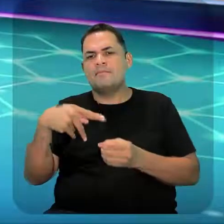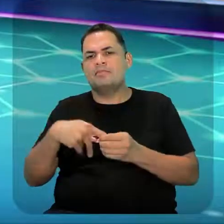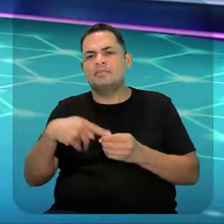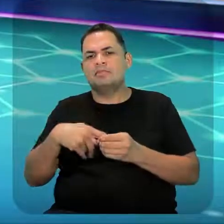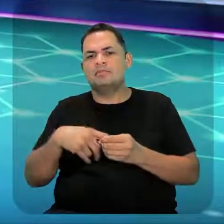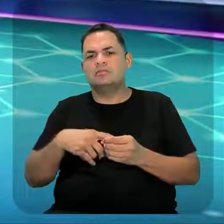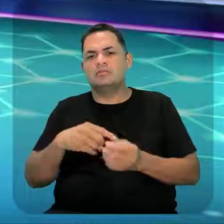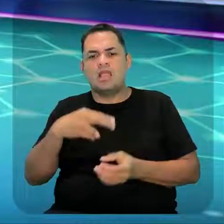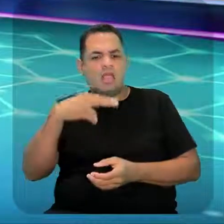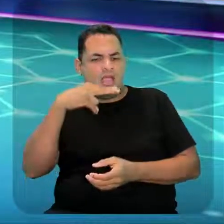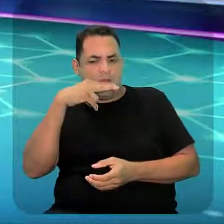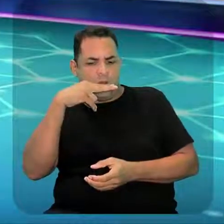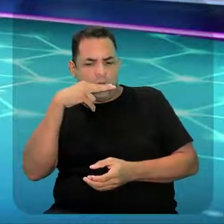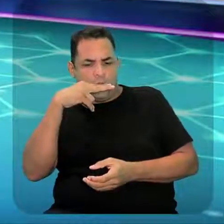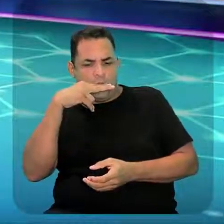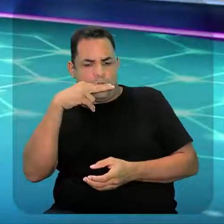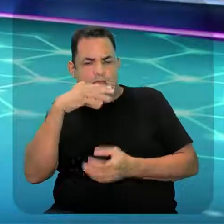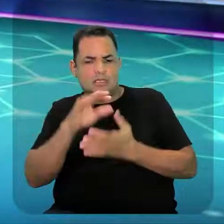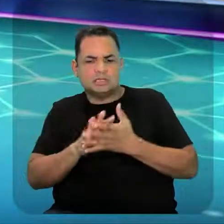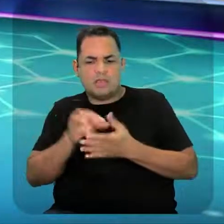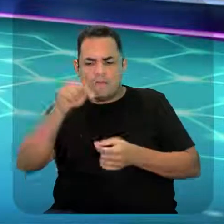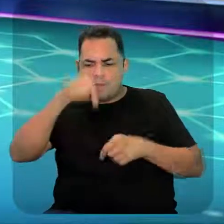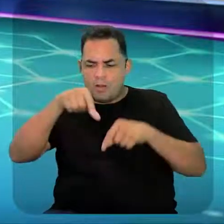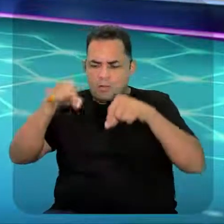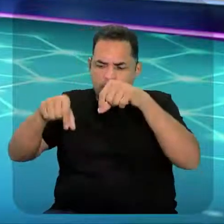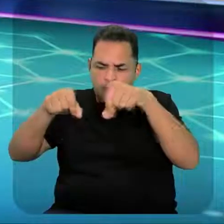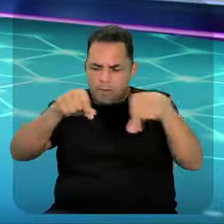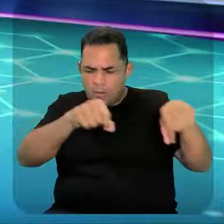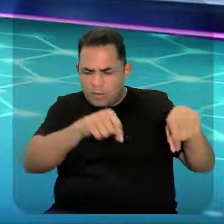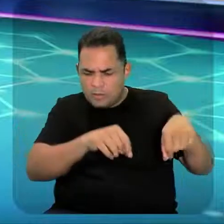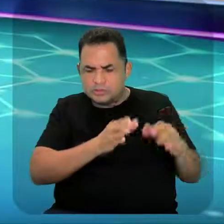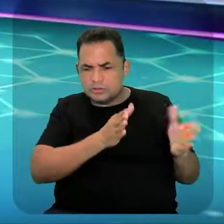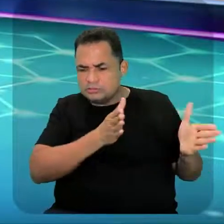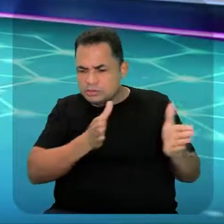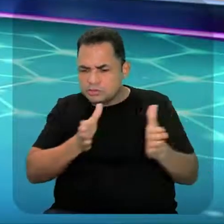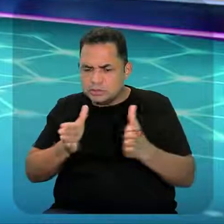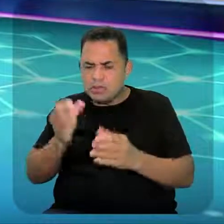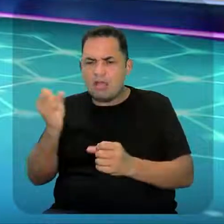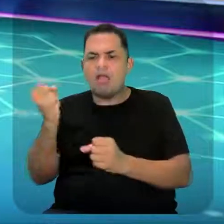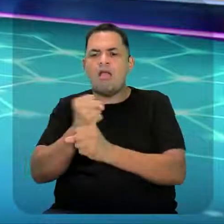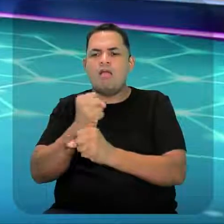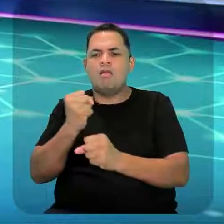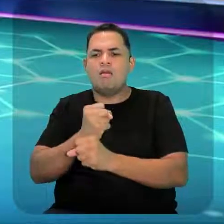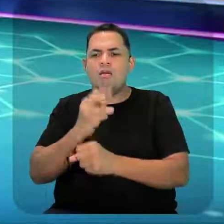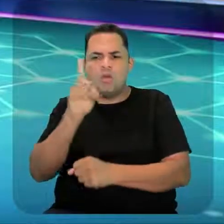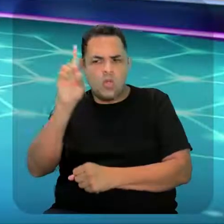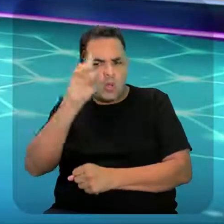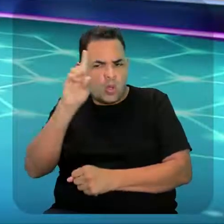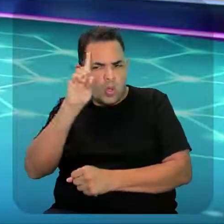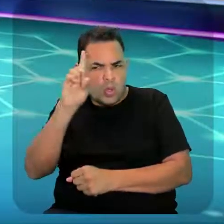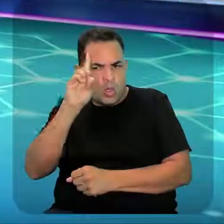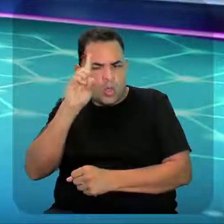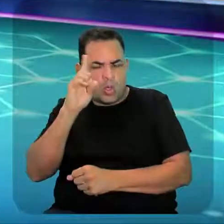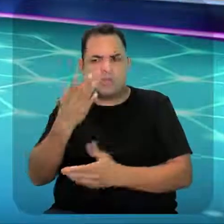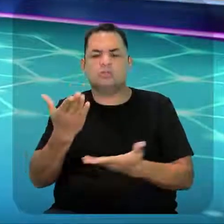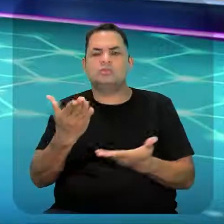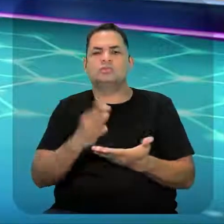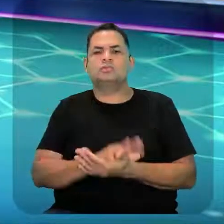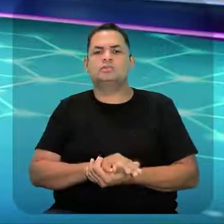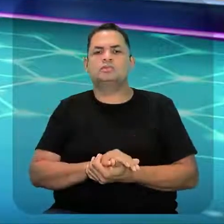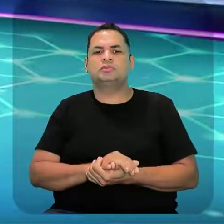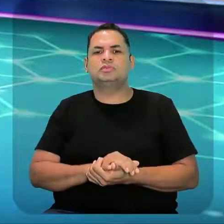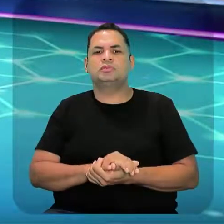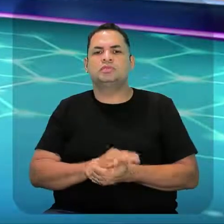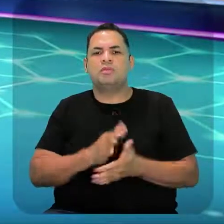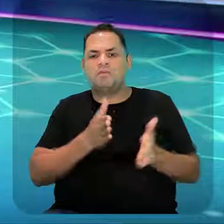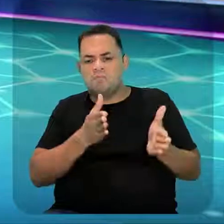que ela é? Ela é um cultivo anual. Assim como o Brasil, nós vimos que durante muito tempo, até